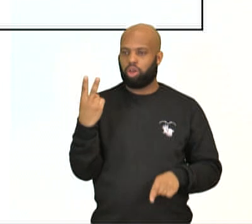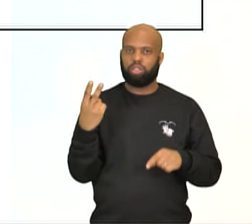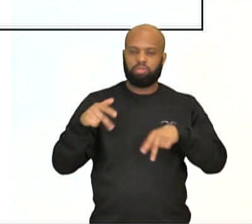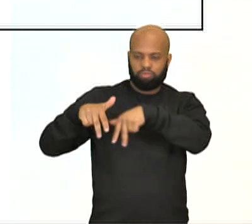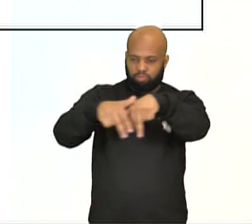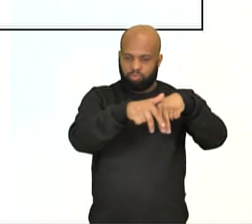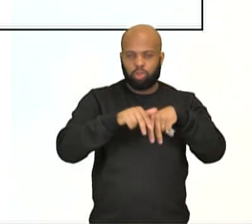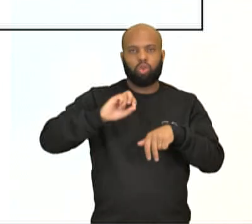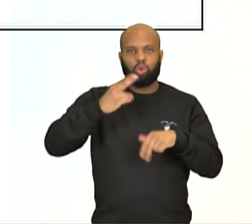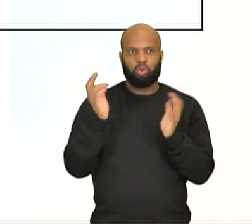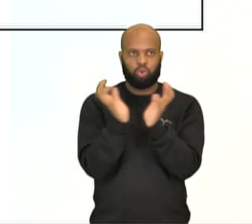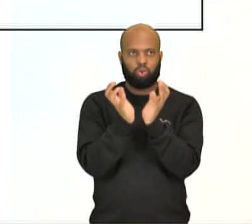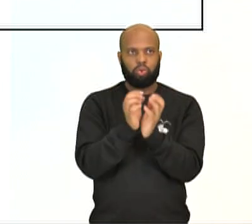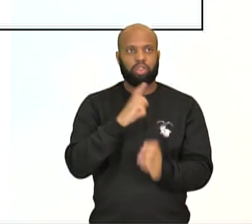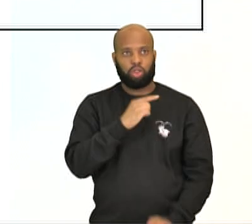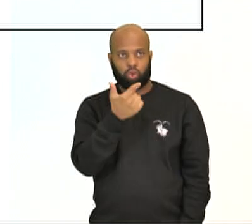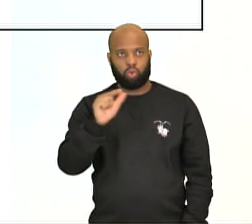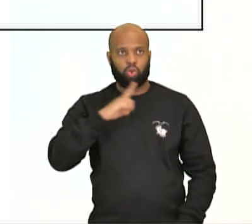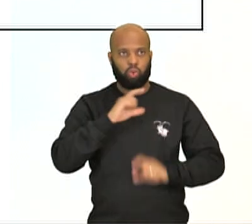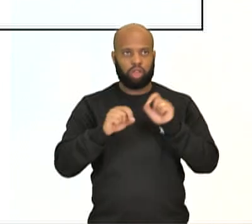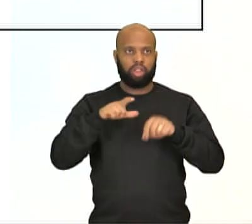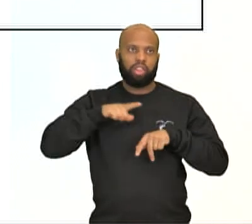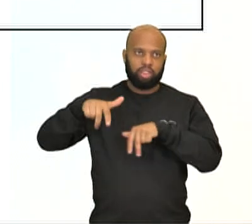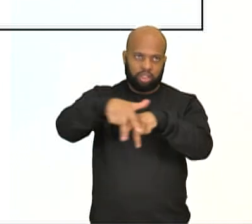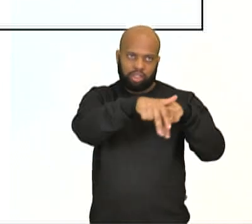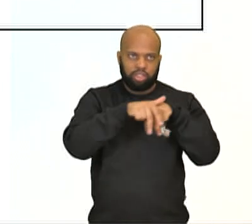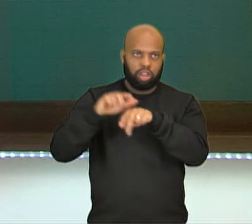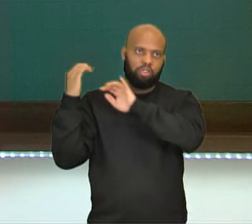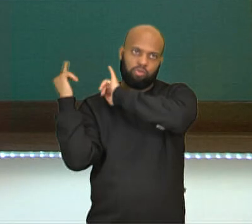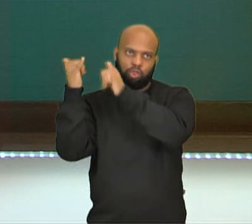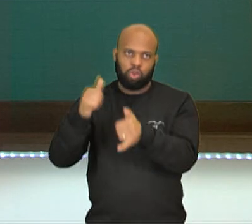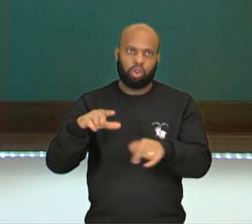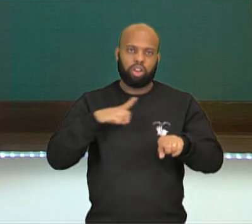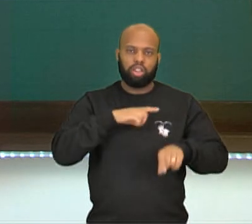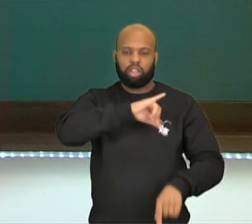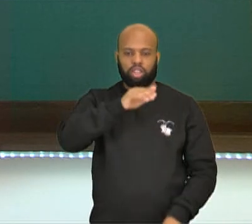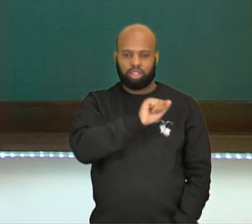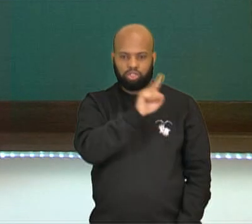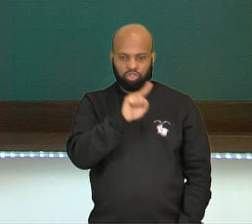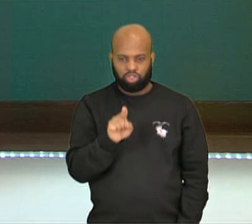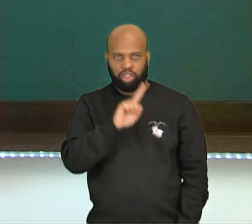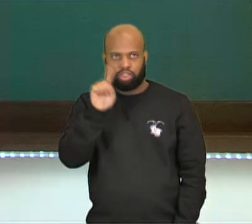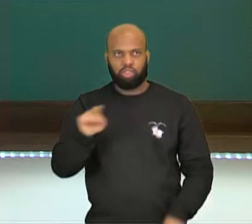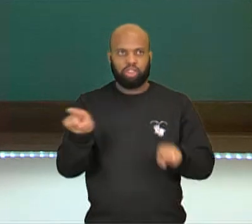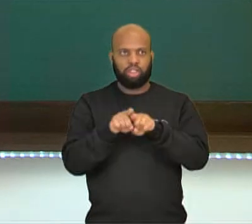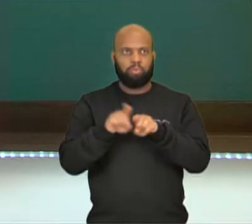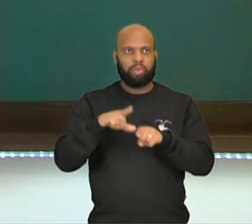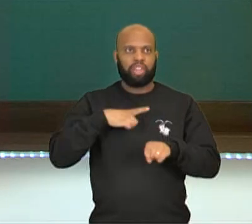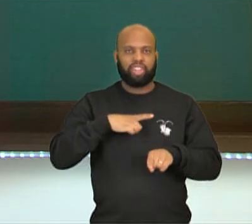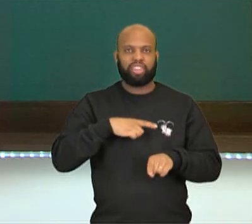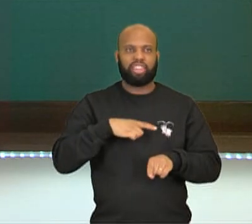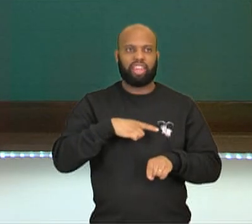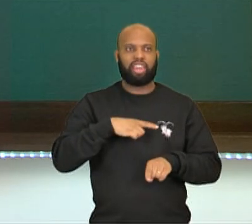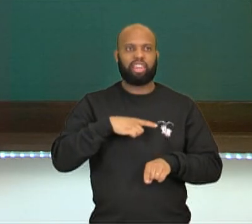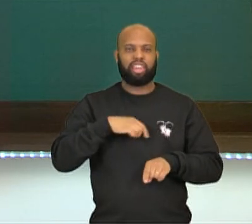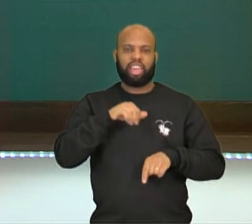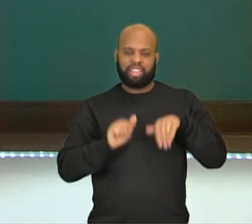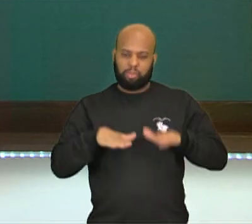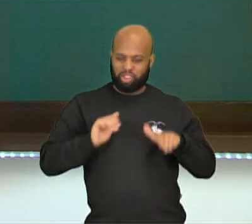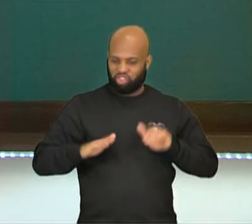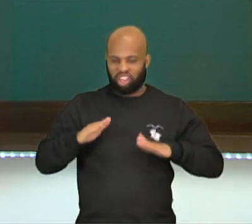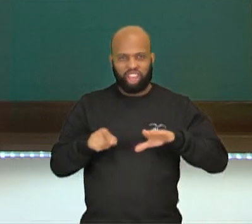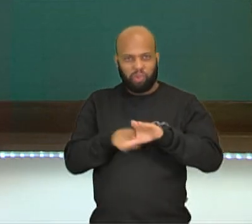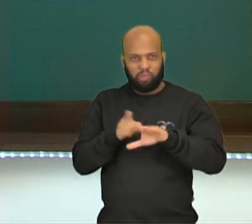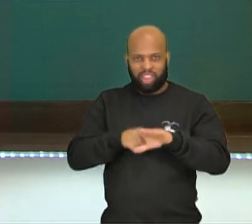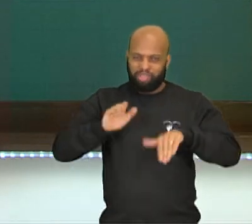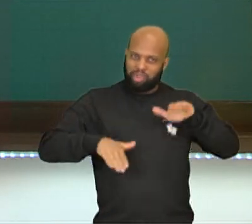próximo, dança de salão, folclórica, jazz e sapateado. E as nossas diretrizes que a gente segue diz que ela é folclórica,